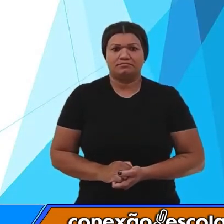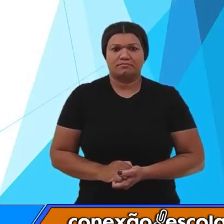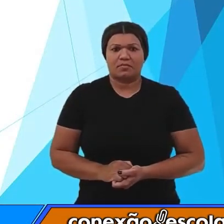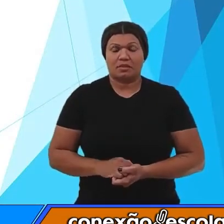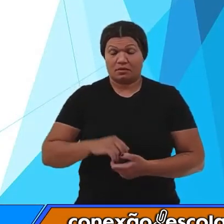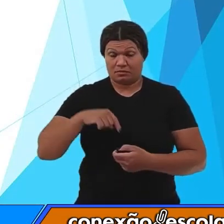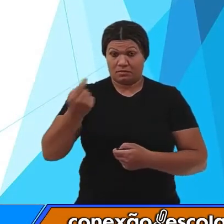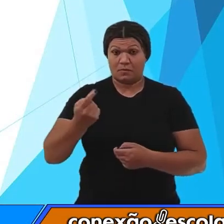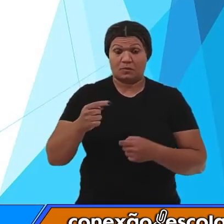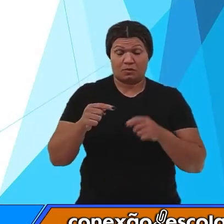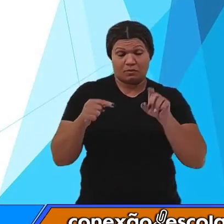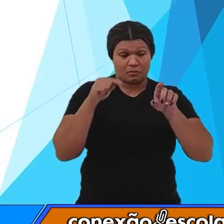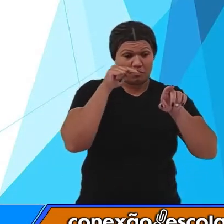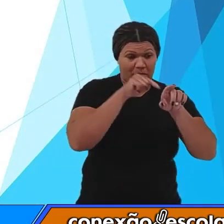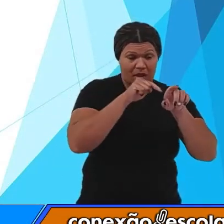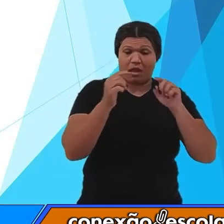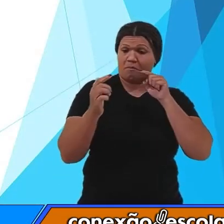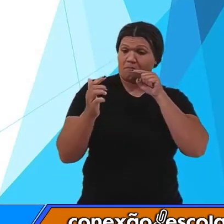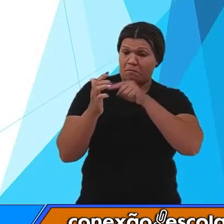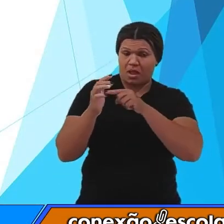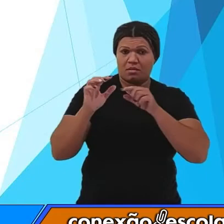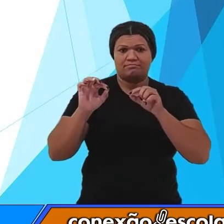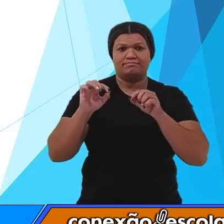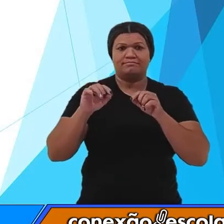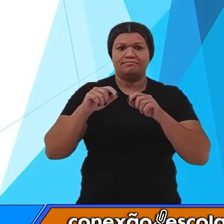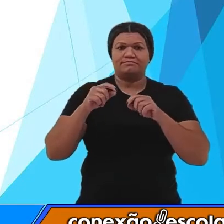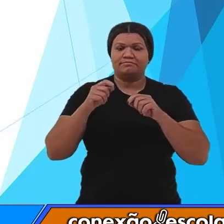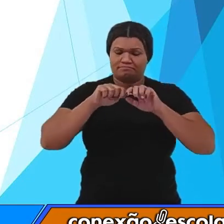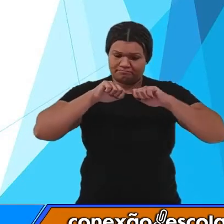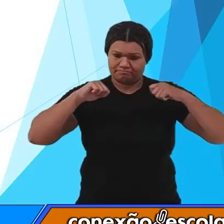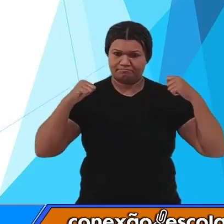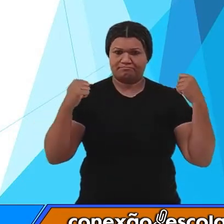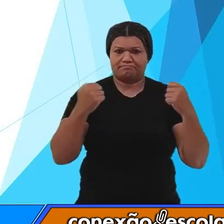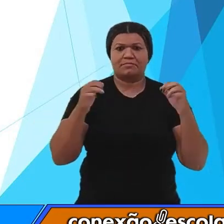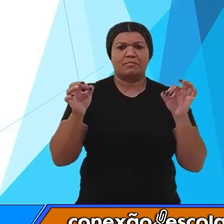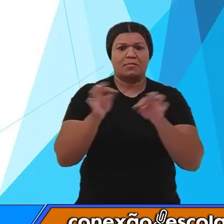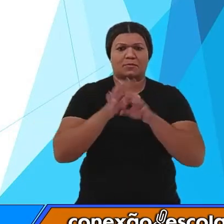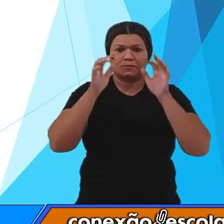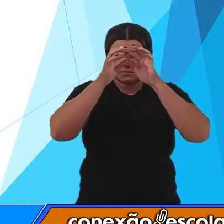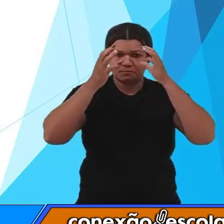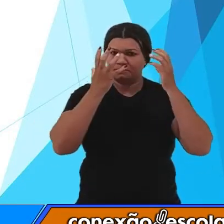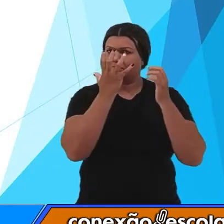Perfure a lateral, coloque o elástico e pronto!